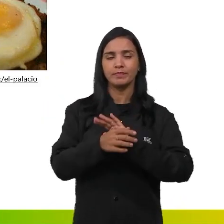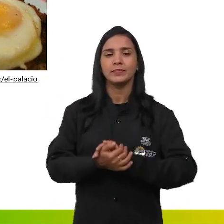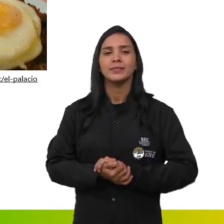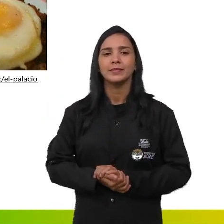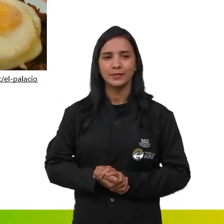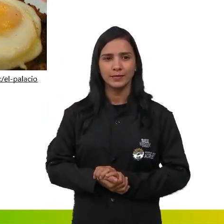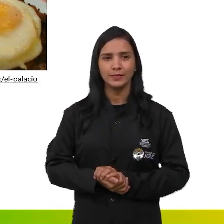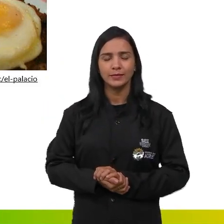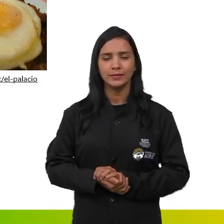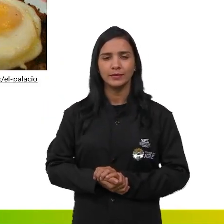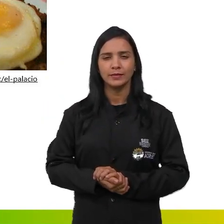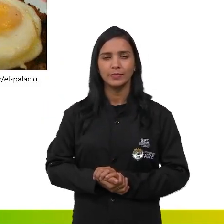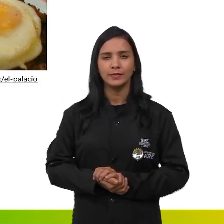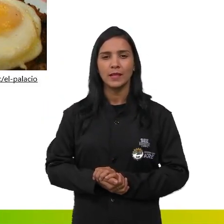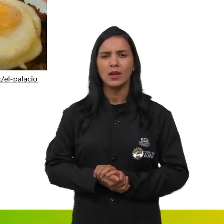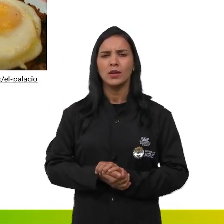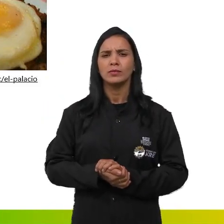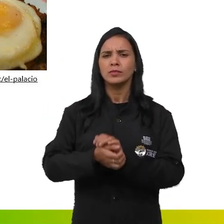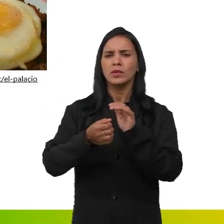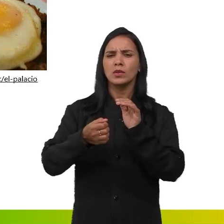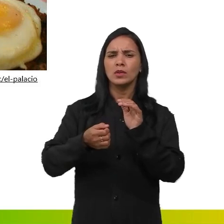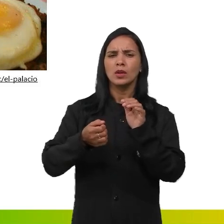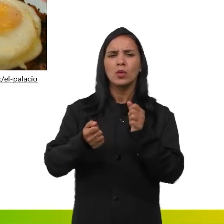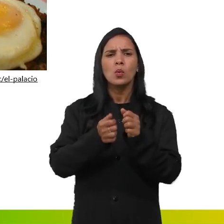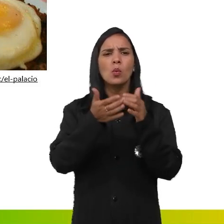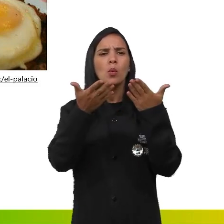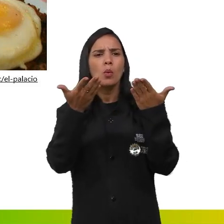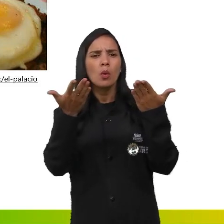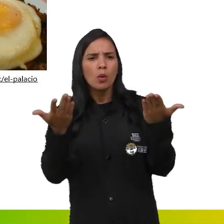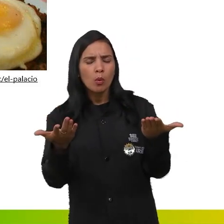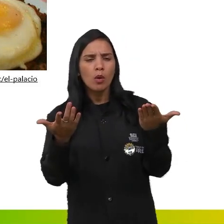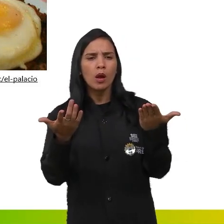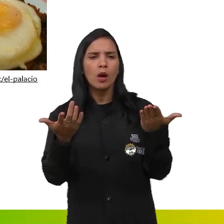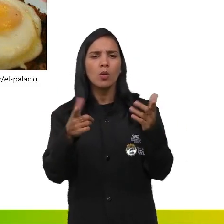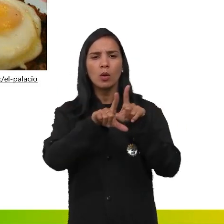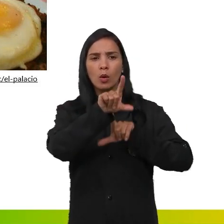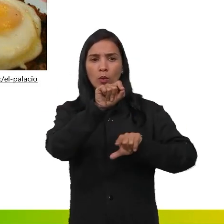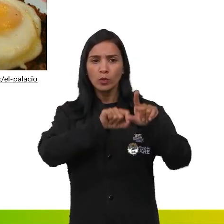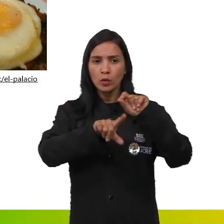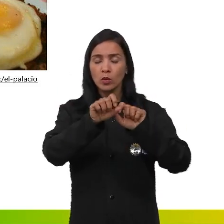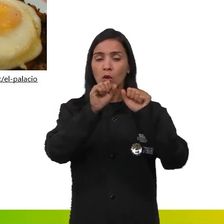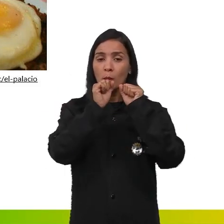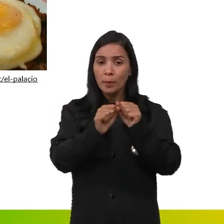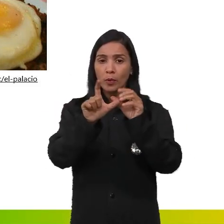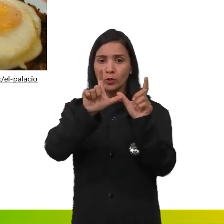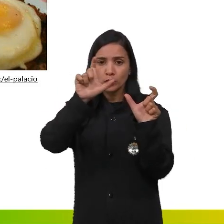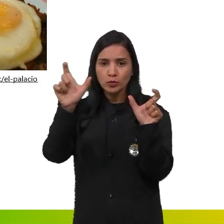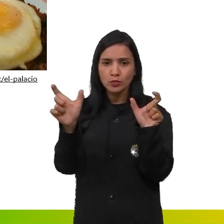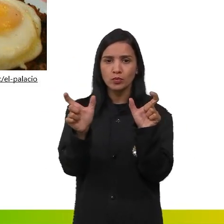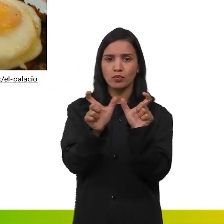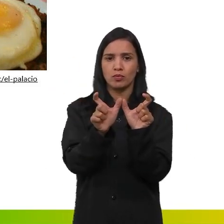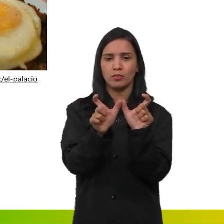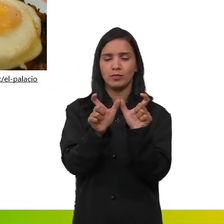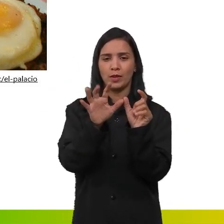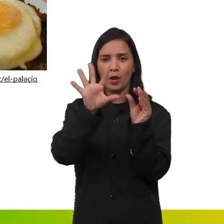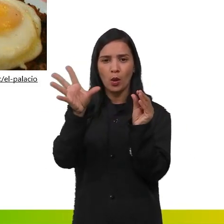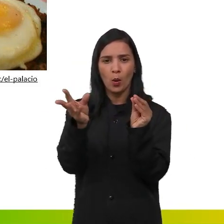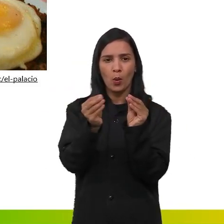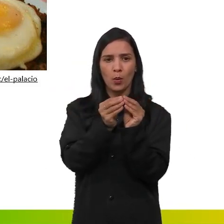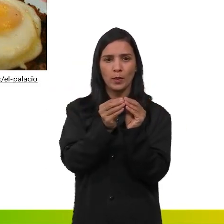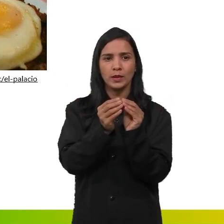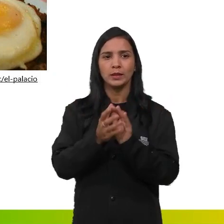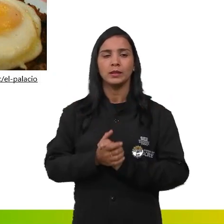Qual alternativa pode completar as frases a seguir? Nós temos aqui em inglês